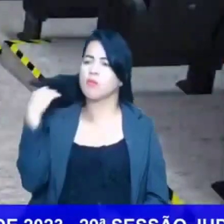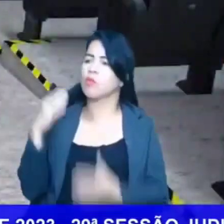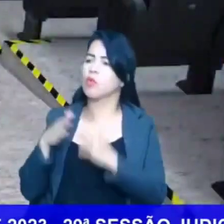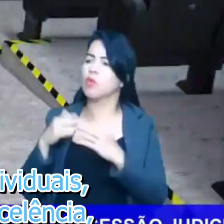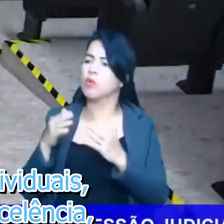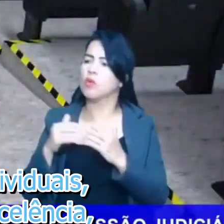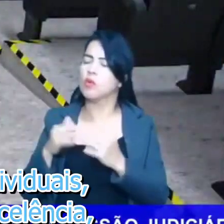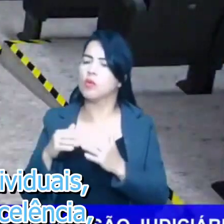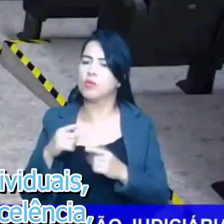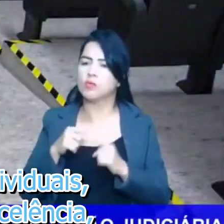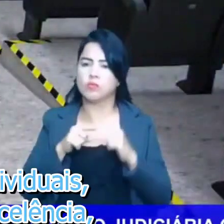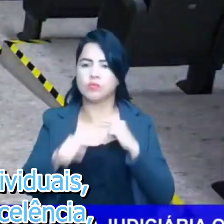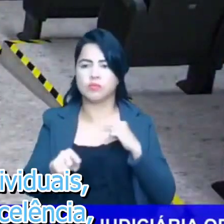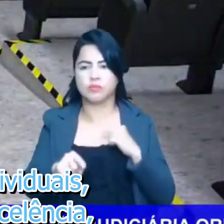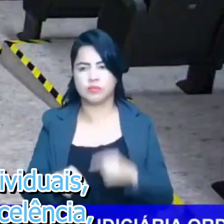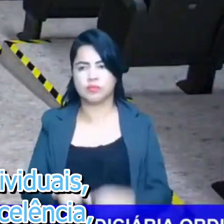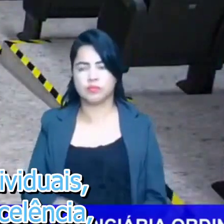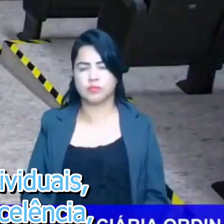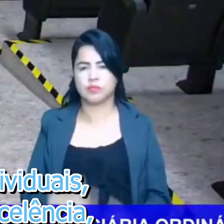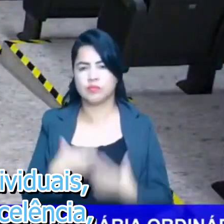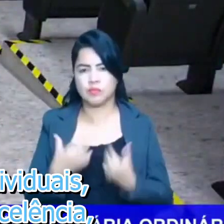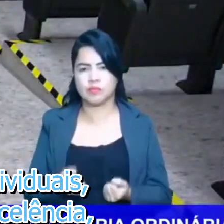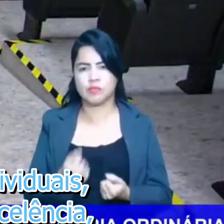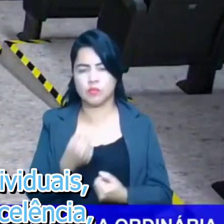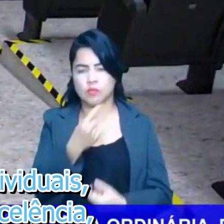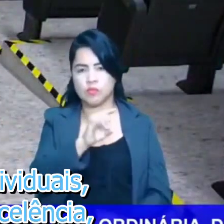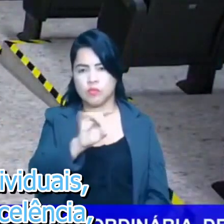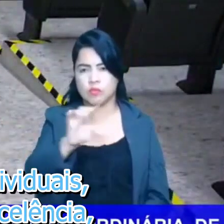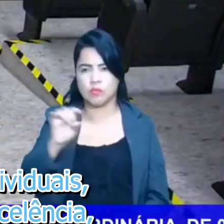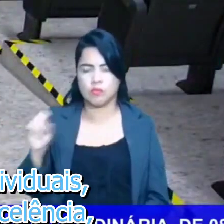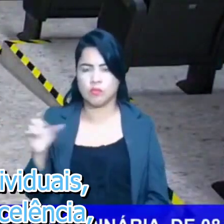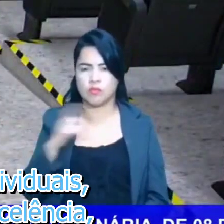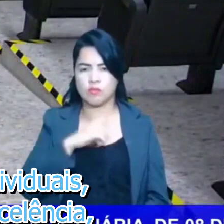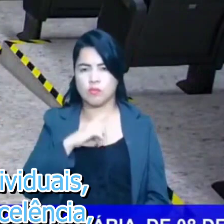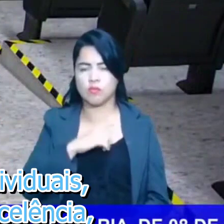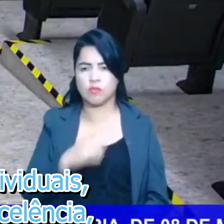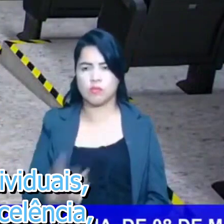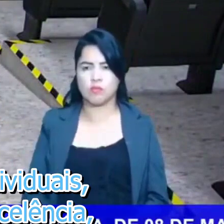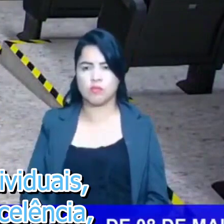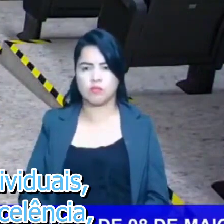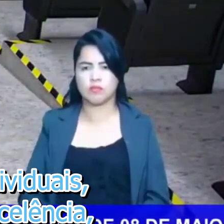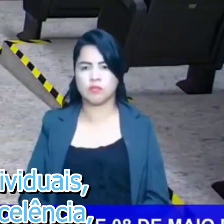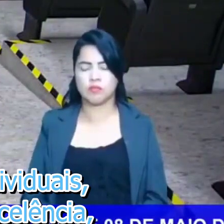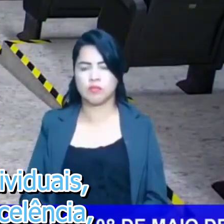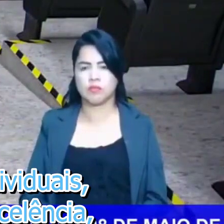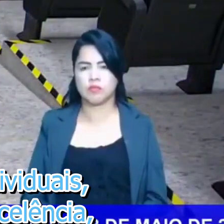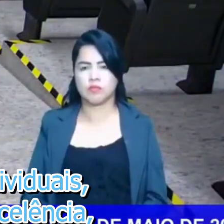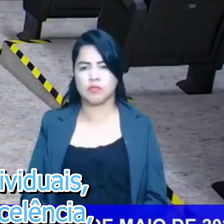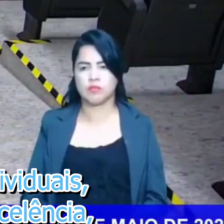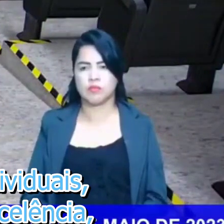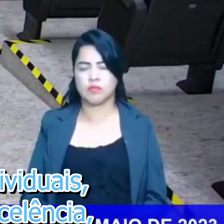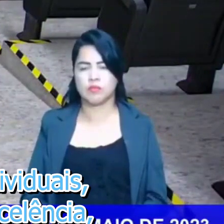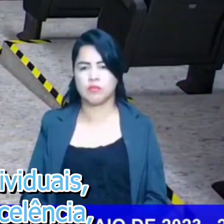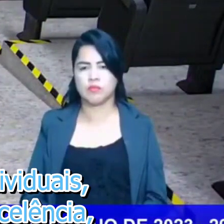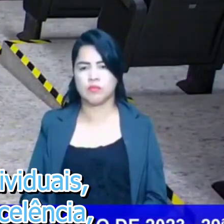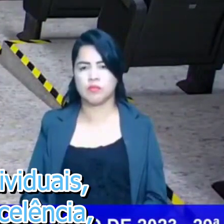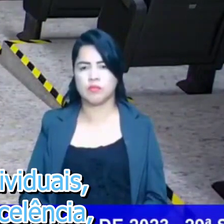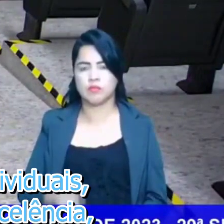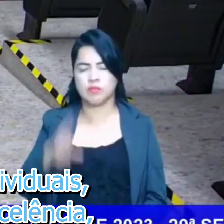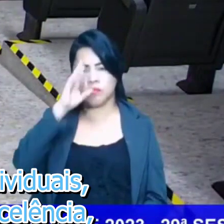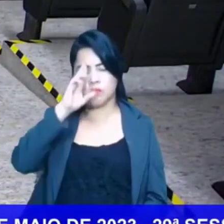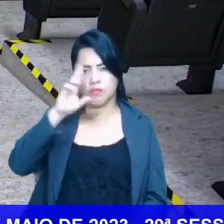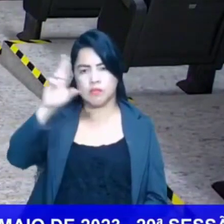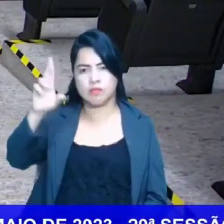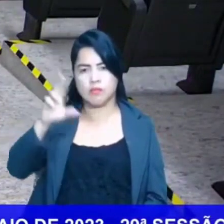então, havendo divergência, vamos recolher os votos individuais. Como vota o ilustre desembargador Carmo Antônio? Desembargadores ainda acomodados em seus